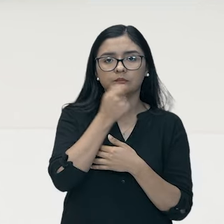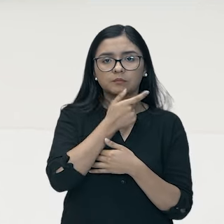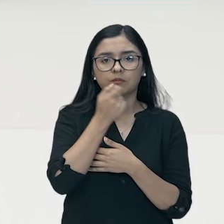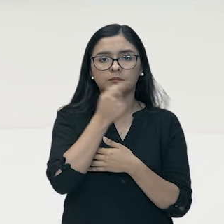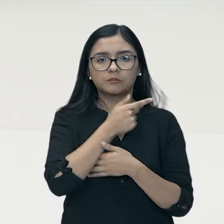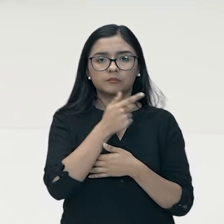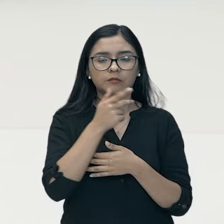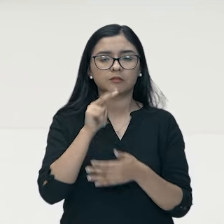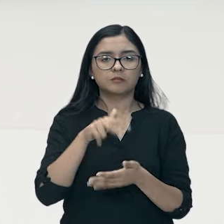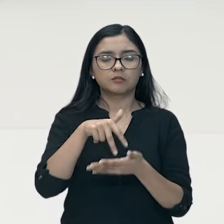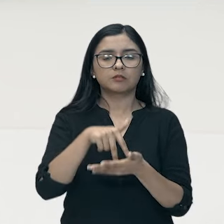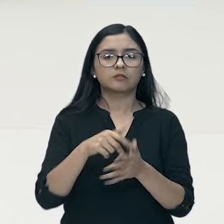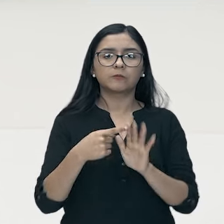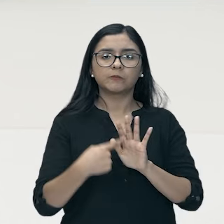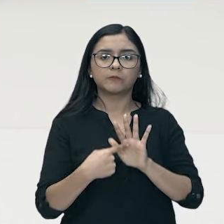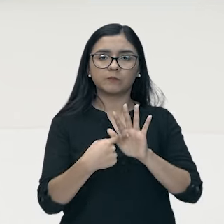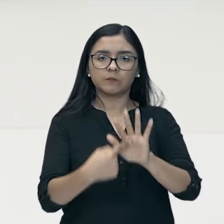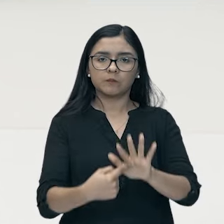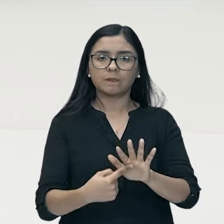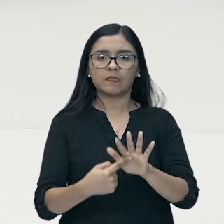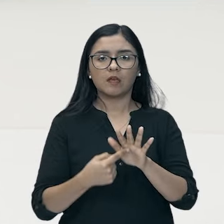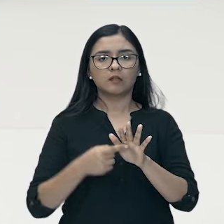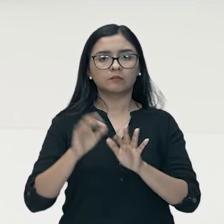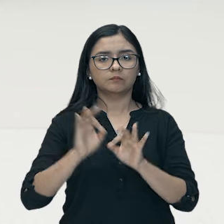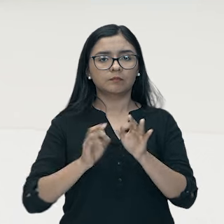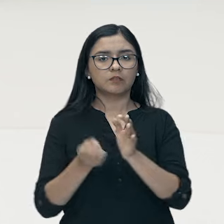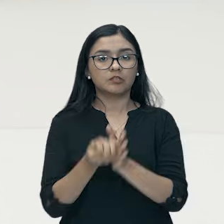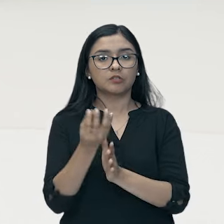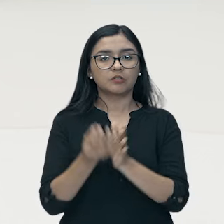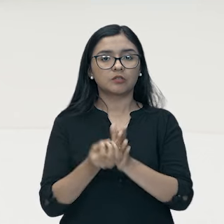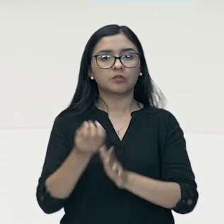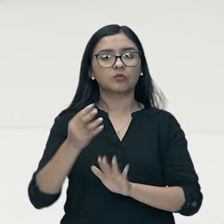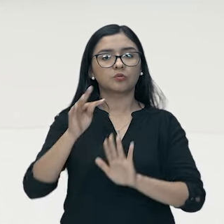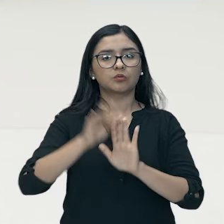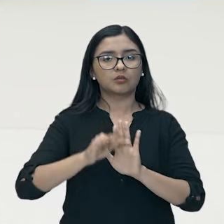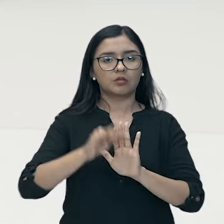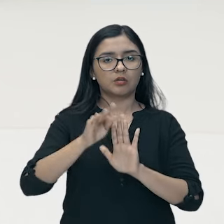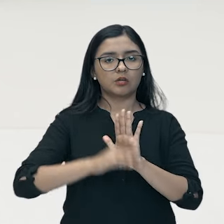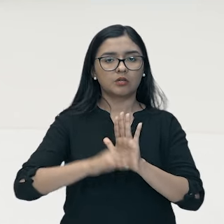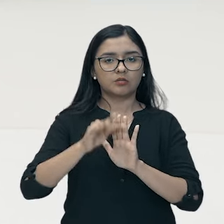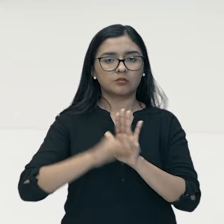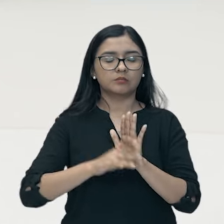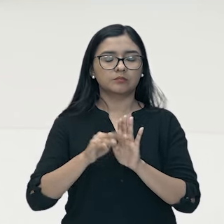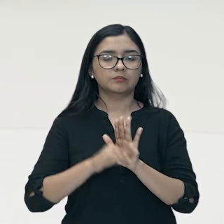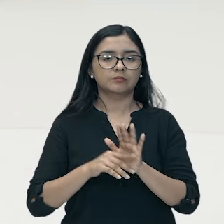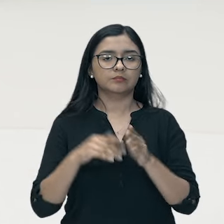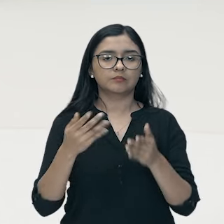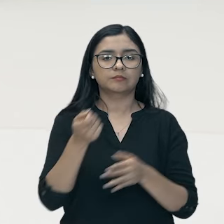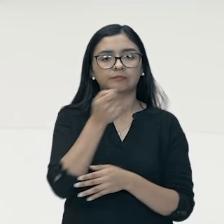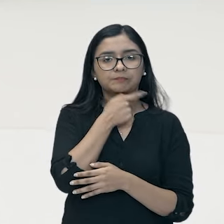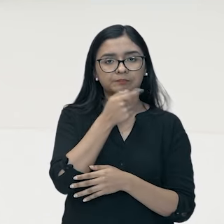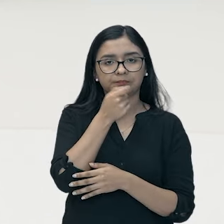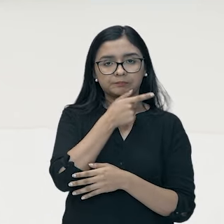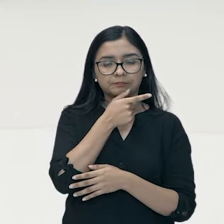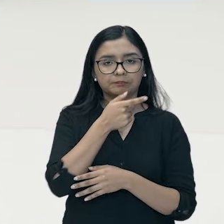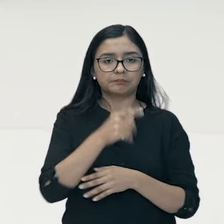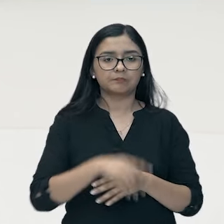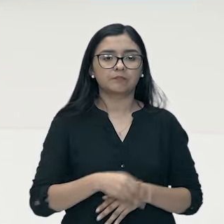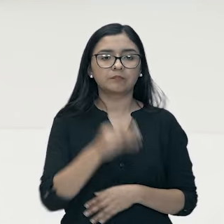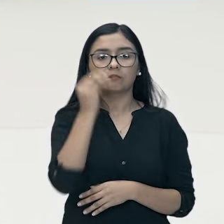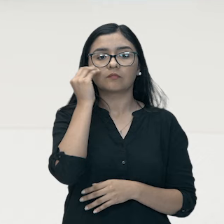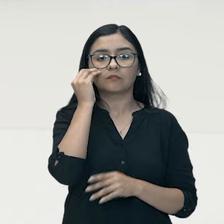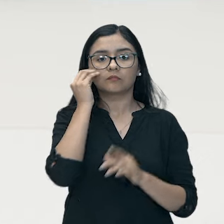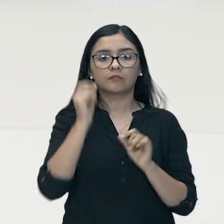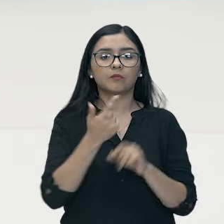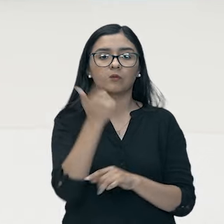standup eh construem né Na hora dos seus textos justamente para trabalhar essa questão aí agora vejamos o